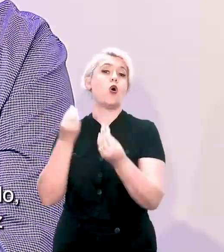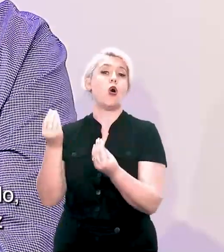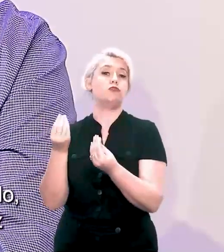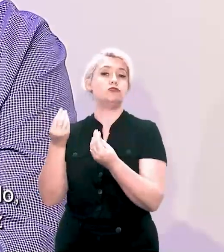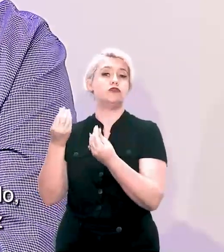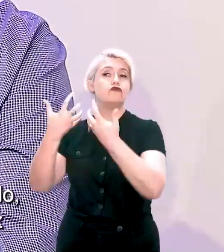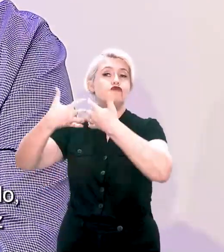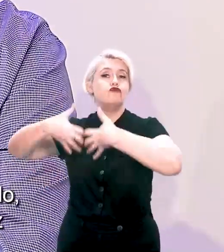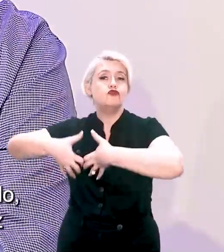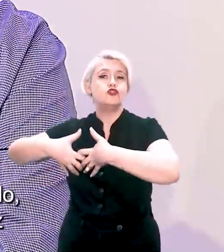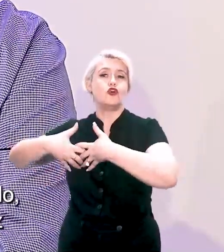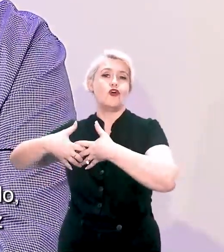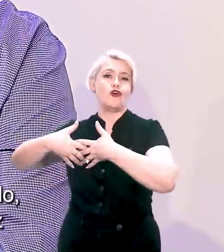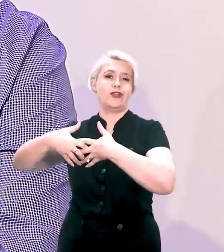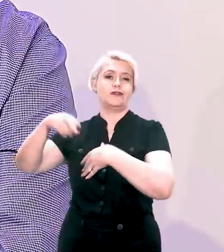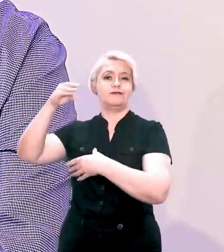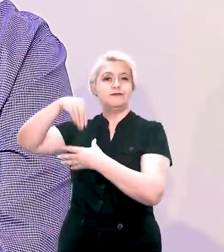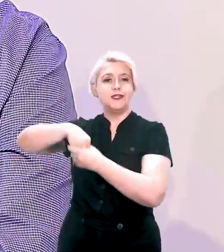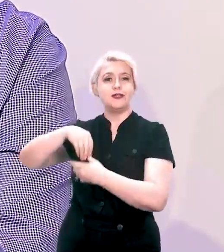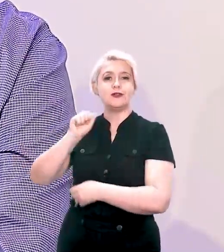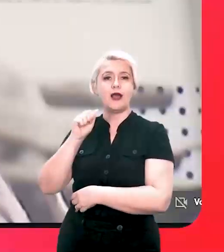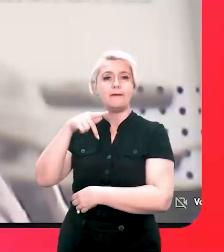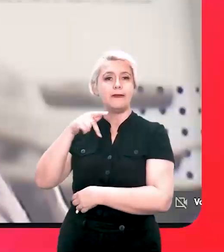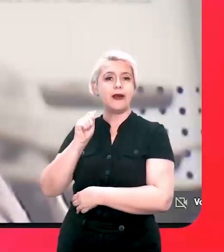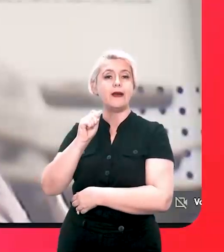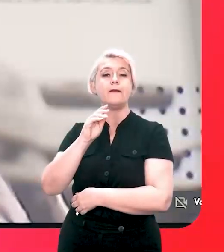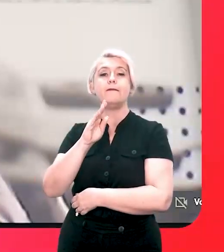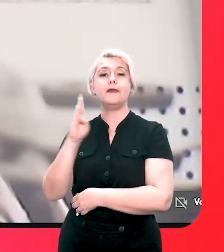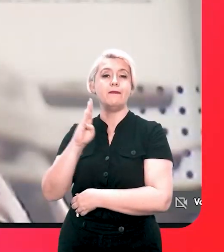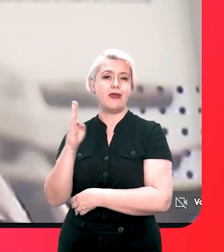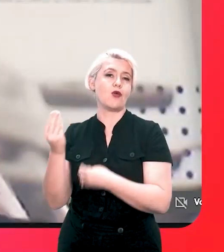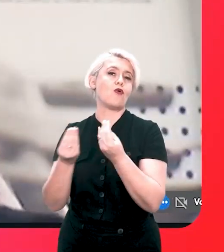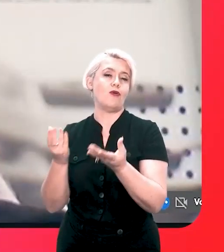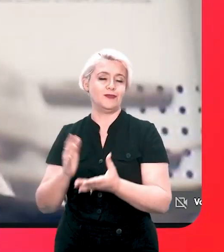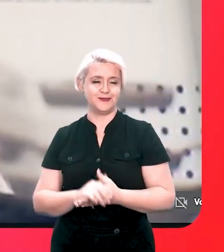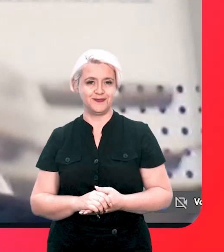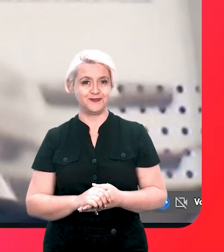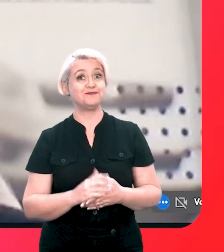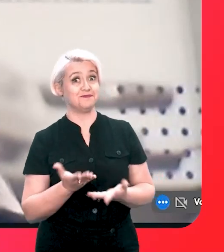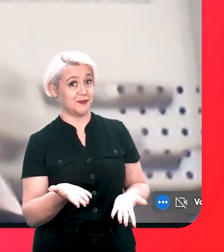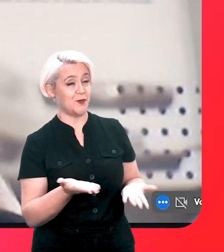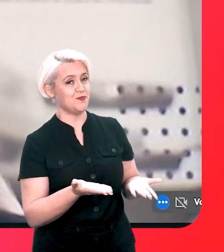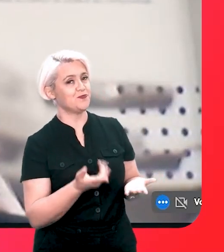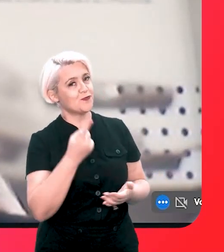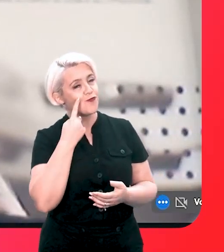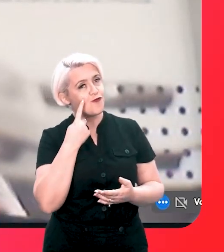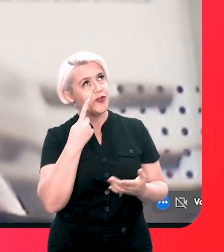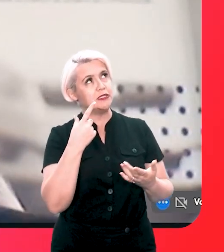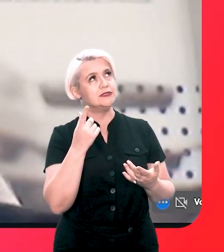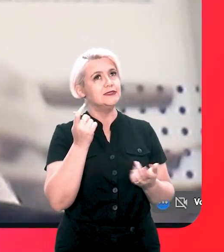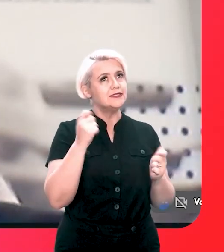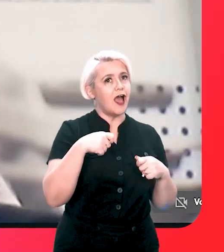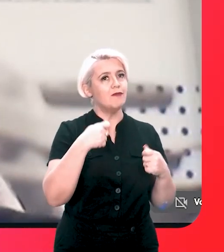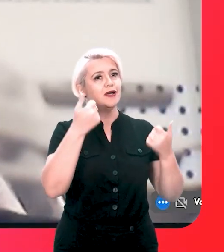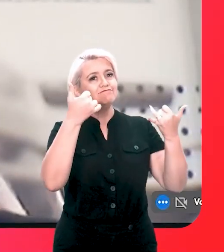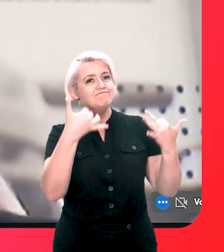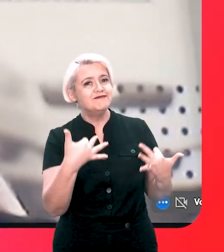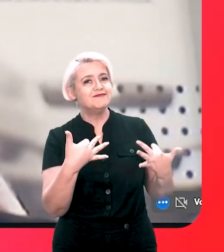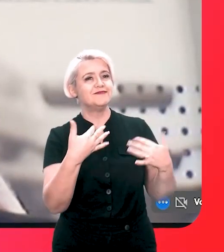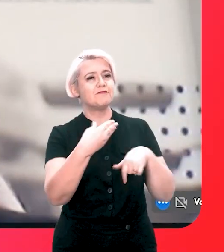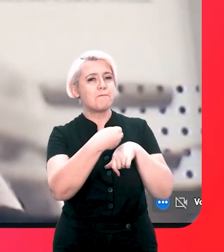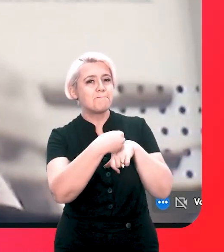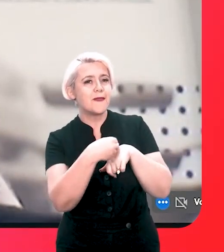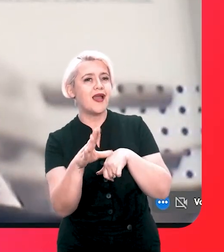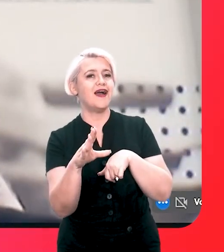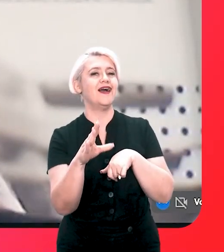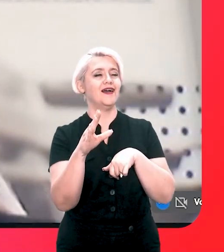dessa governança e do trabalho que faz a PABB. Vamos lá, vamos ver se eu consigo passar